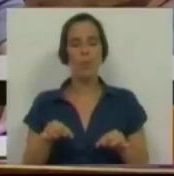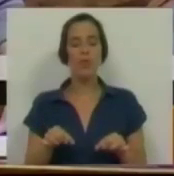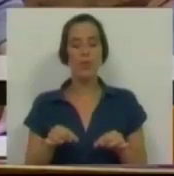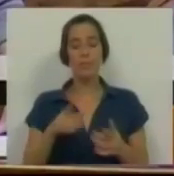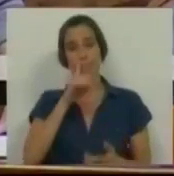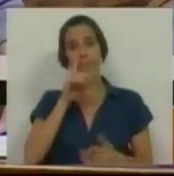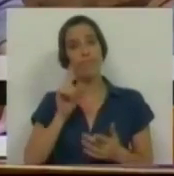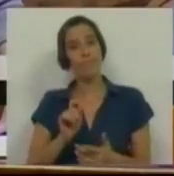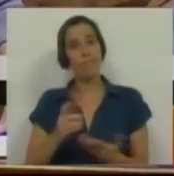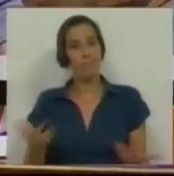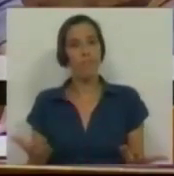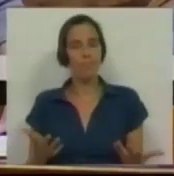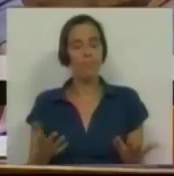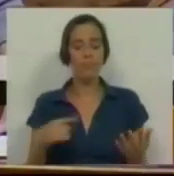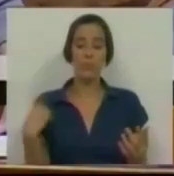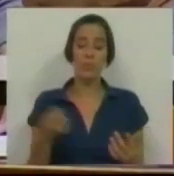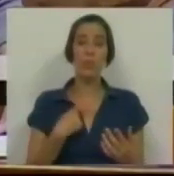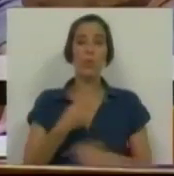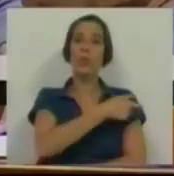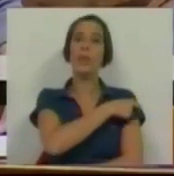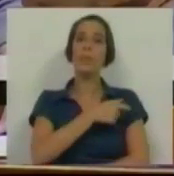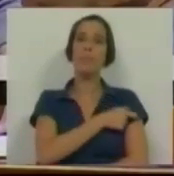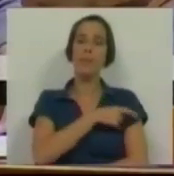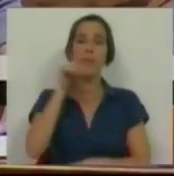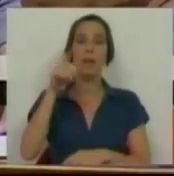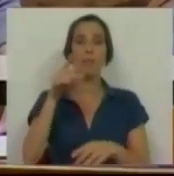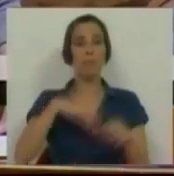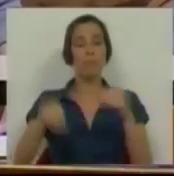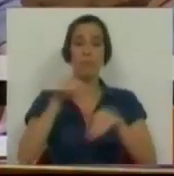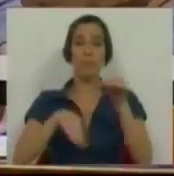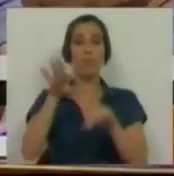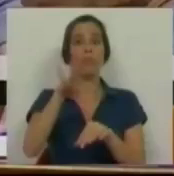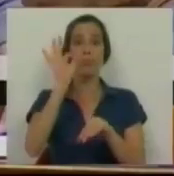o momento em que todos os representantes eleitos